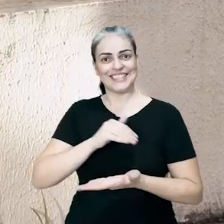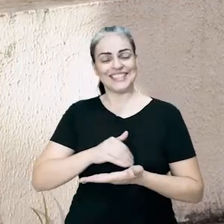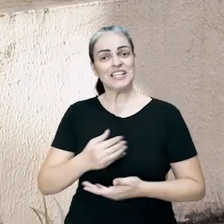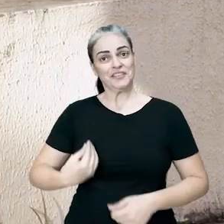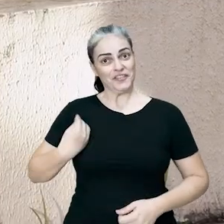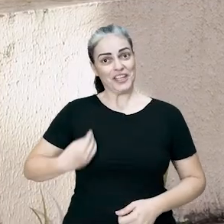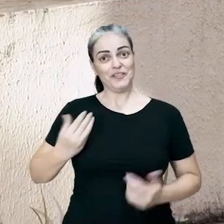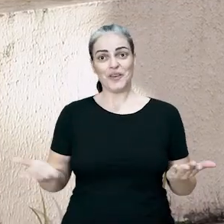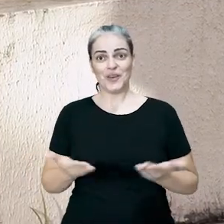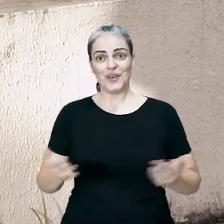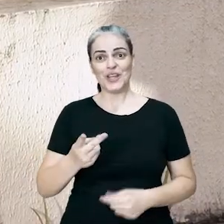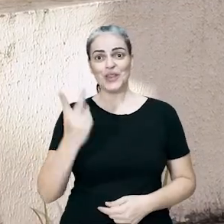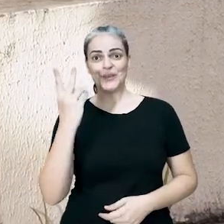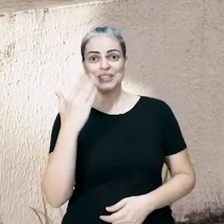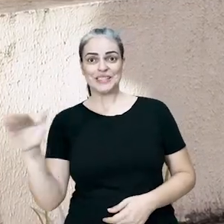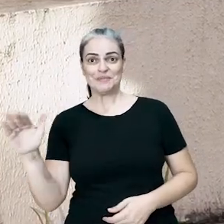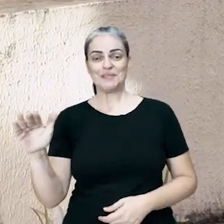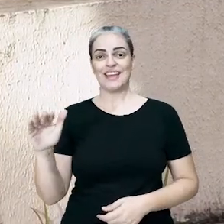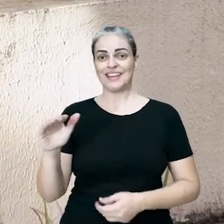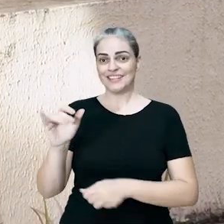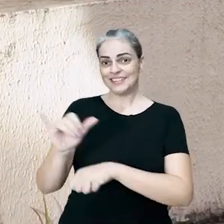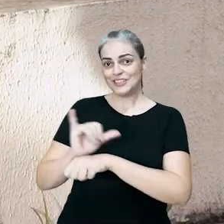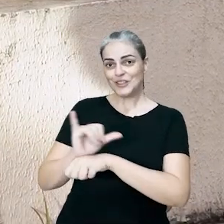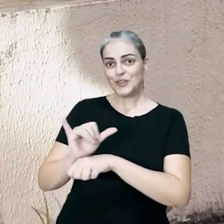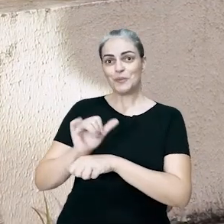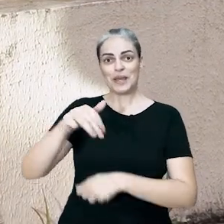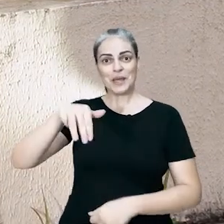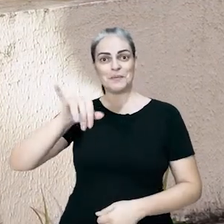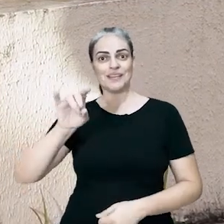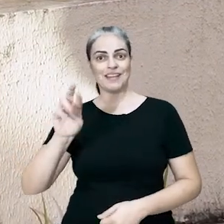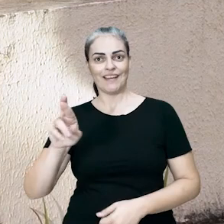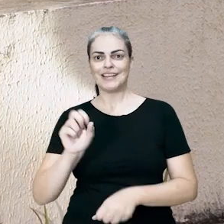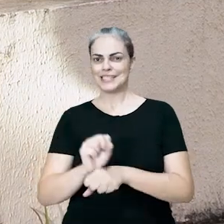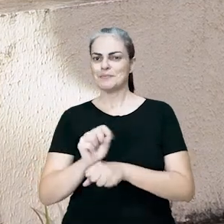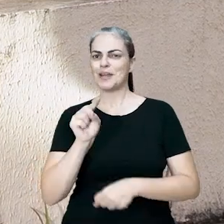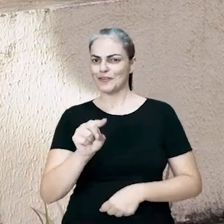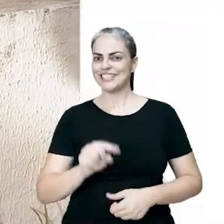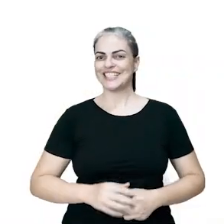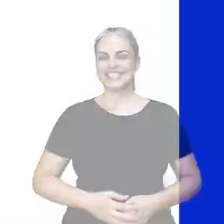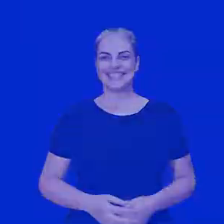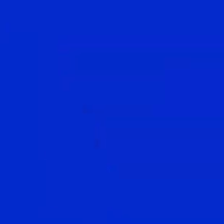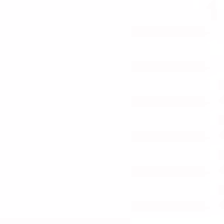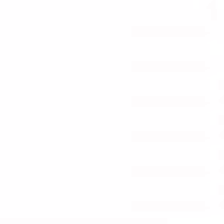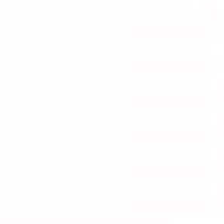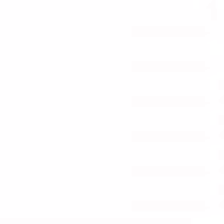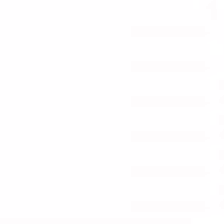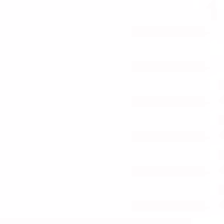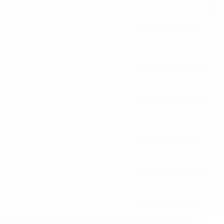Estaremos ao vivo hoje, às 14h30, no canal do MDR no YouTube. Esperamos você!